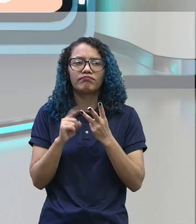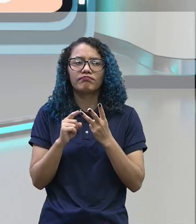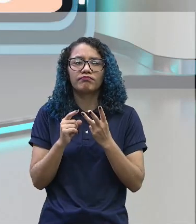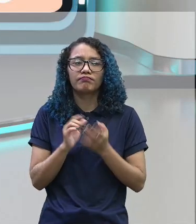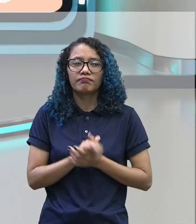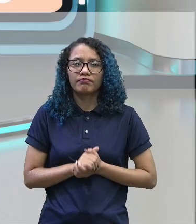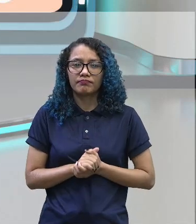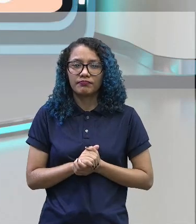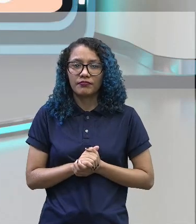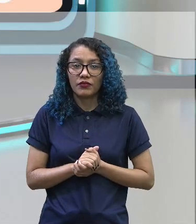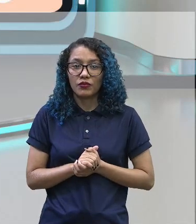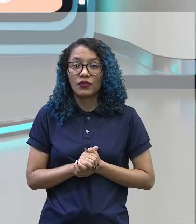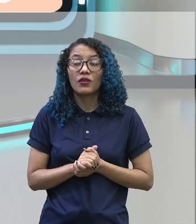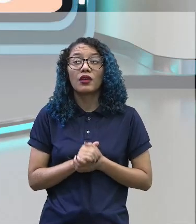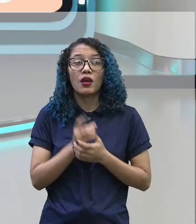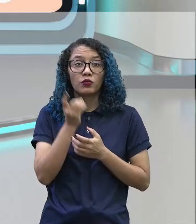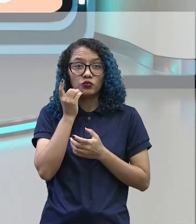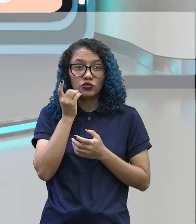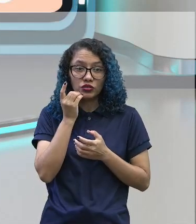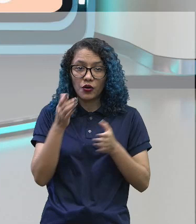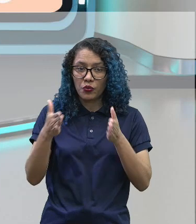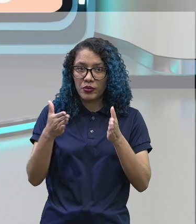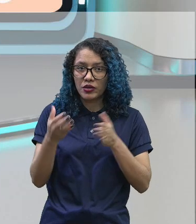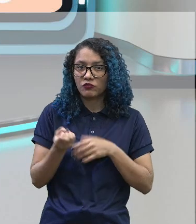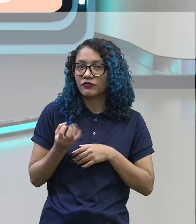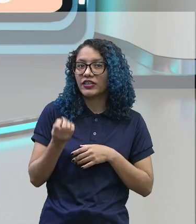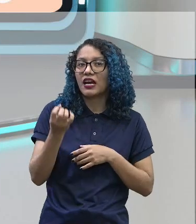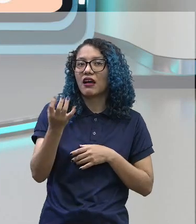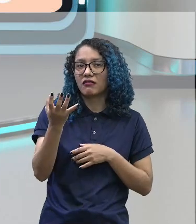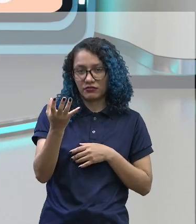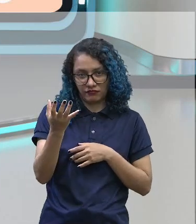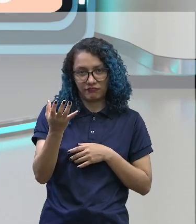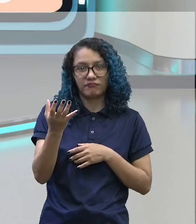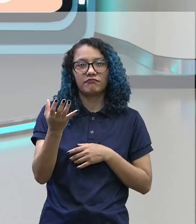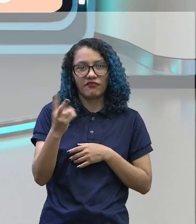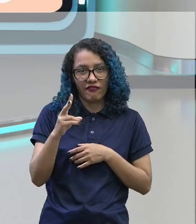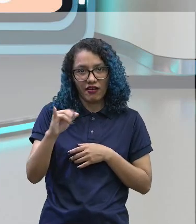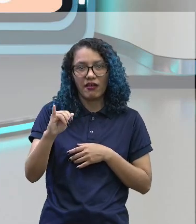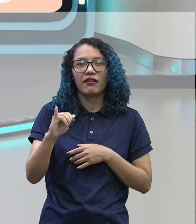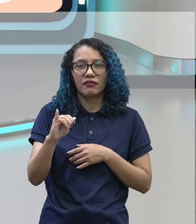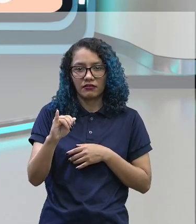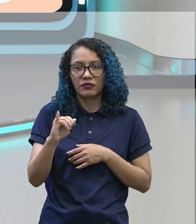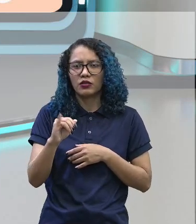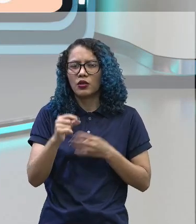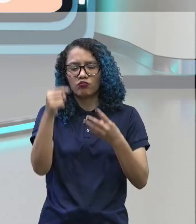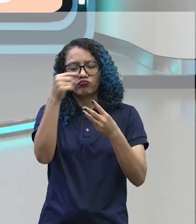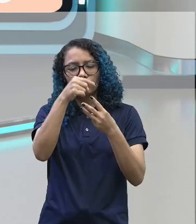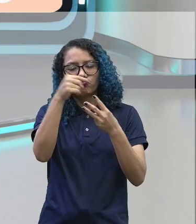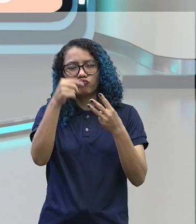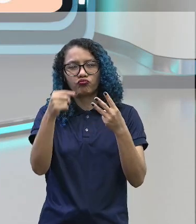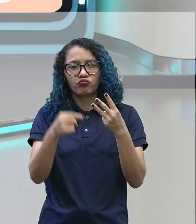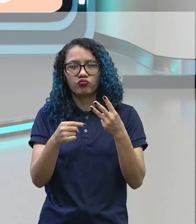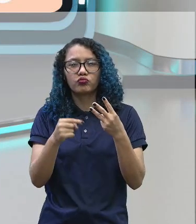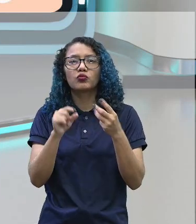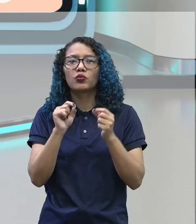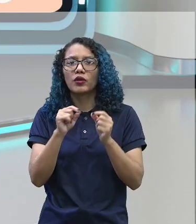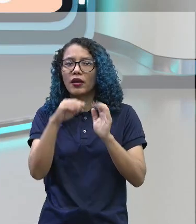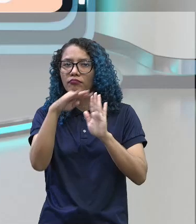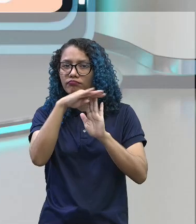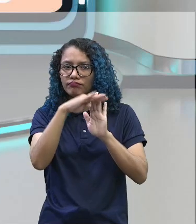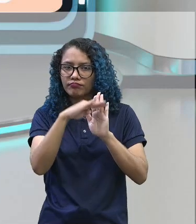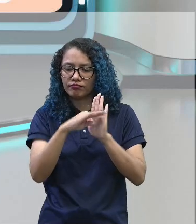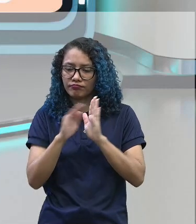o dia, né, que fará a viagem. Então, tudo isso são passos para